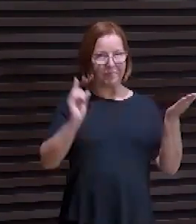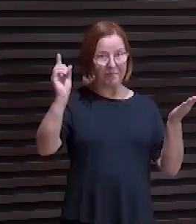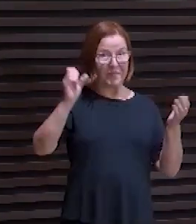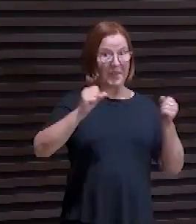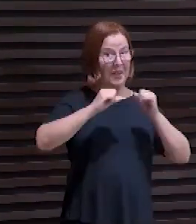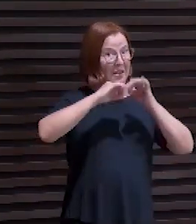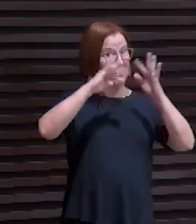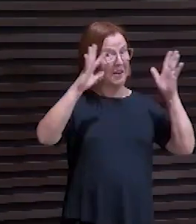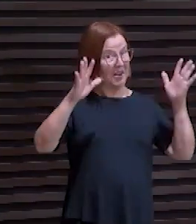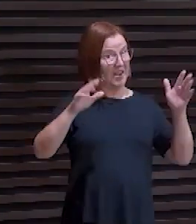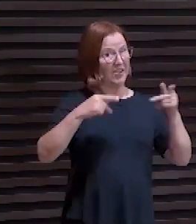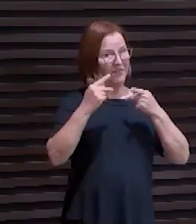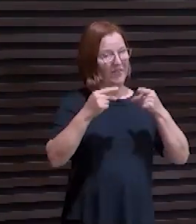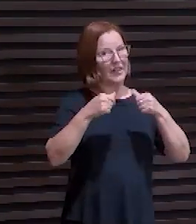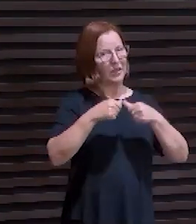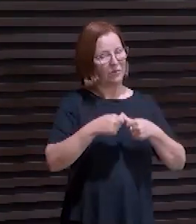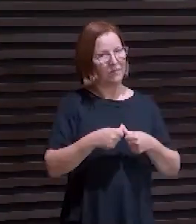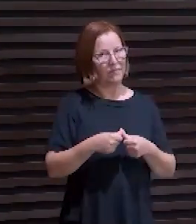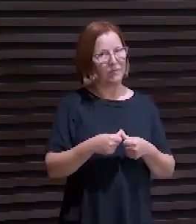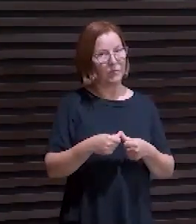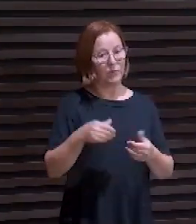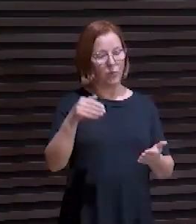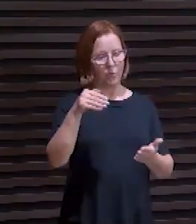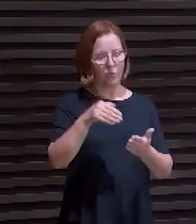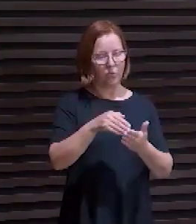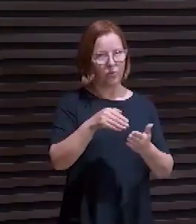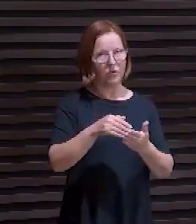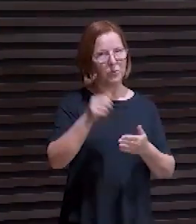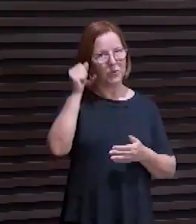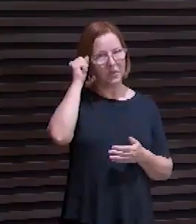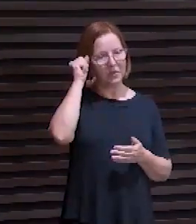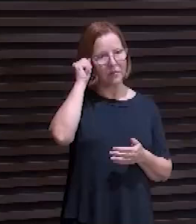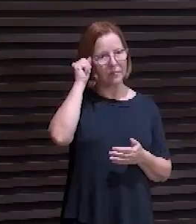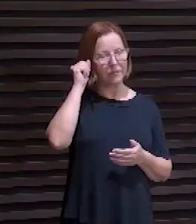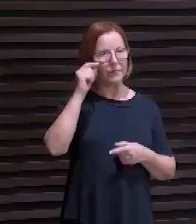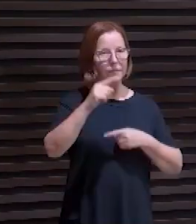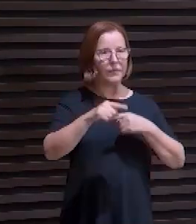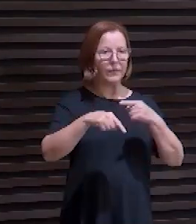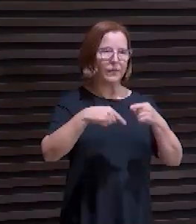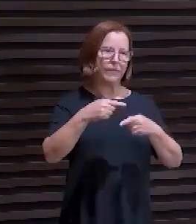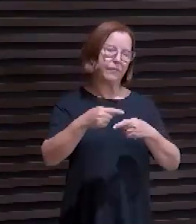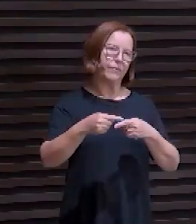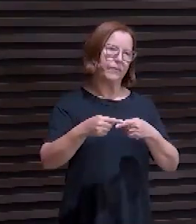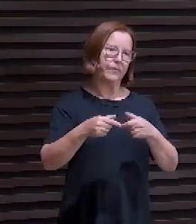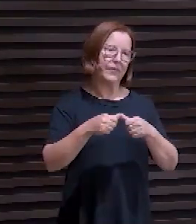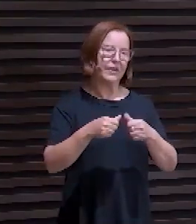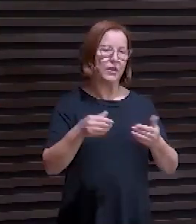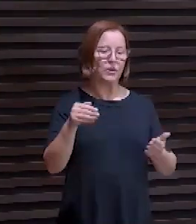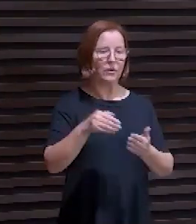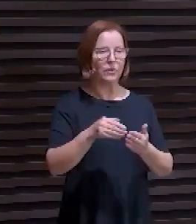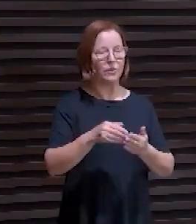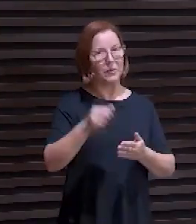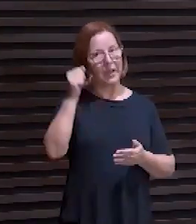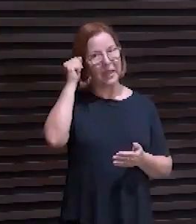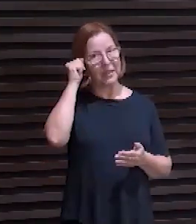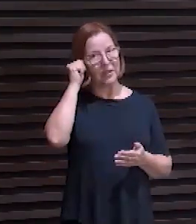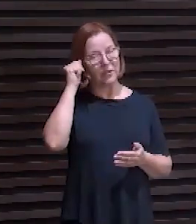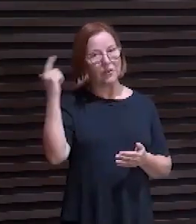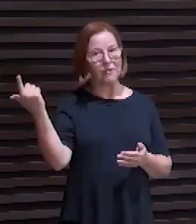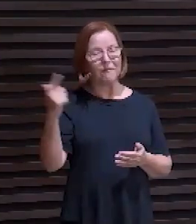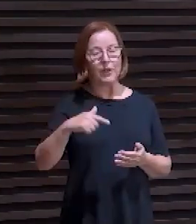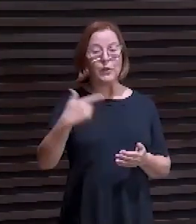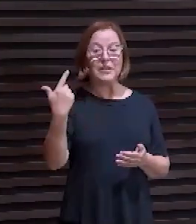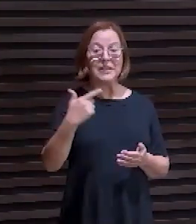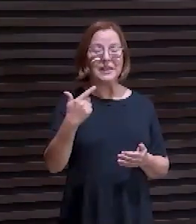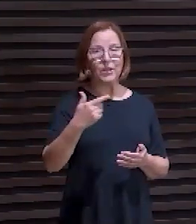isso. O último Adão. E depois deste último Adão, vem um segundo